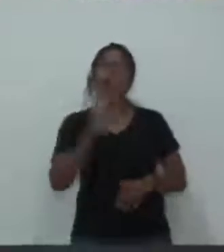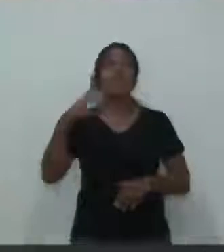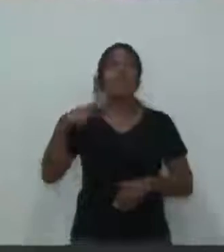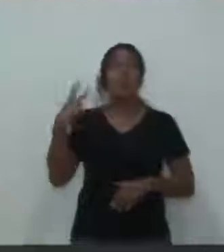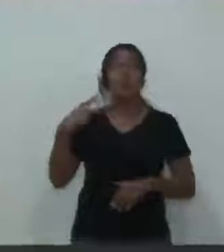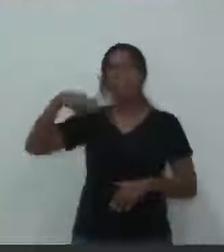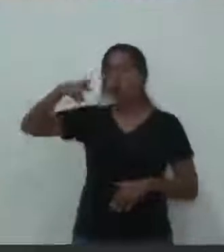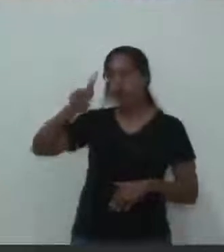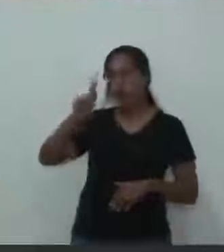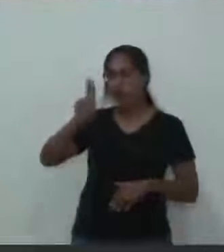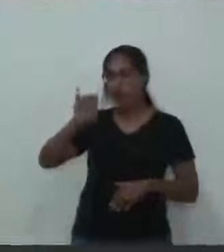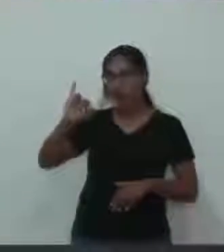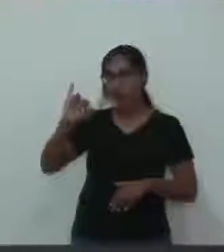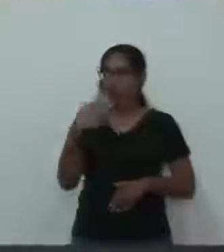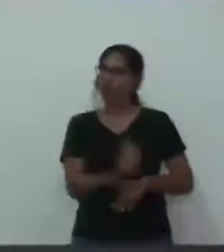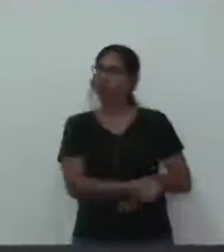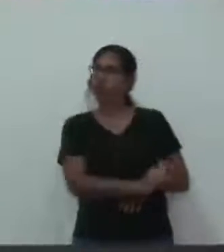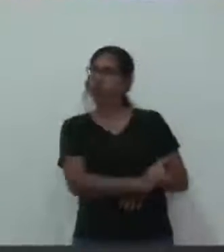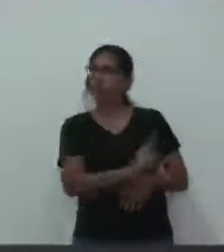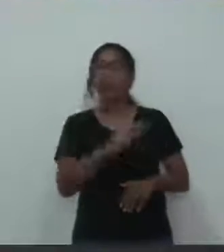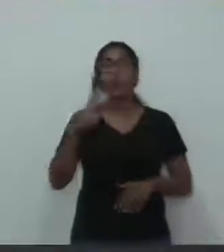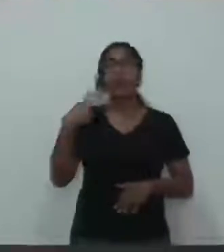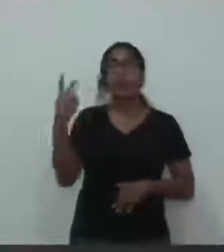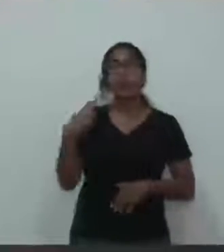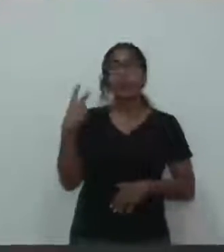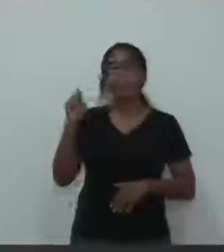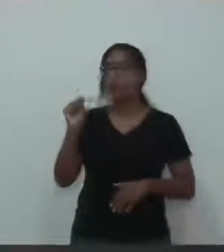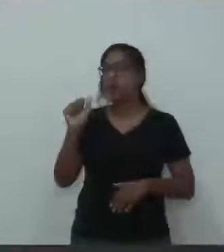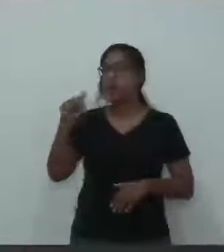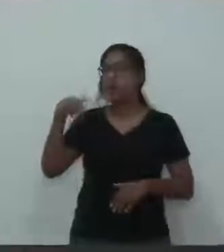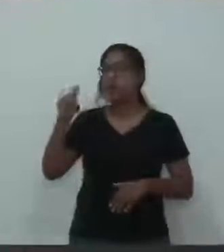Vereador Rui Macaxeira. Reprovo. Vereador Sandro